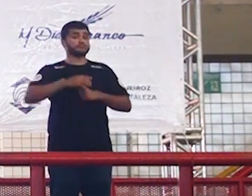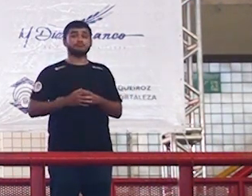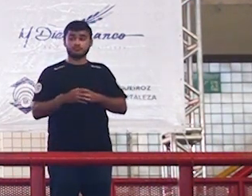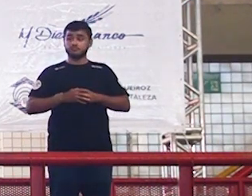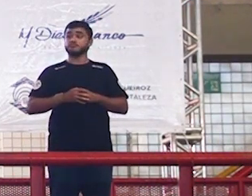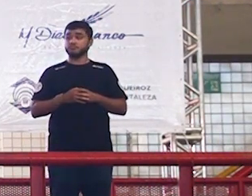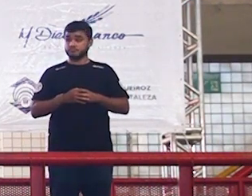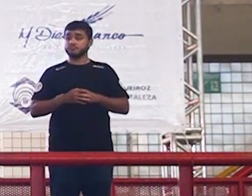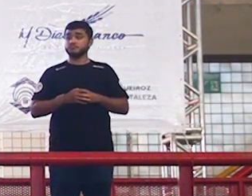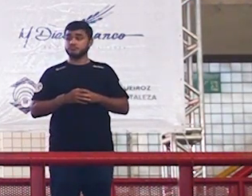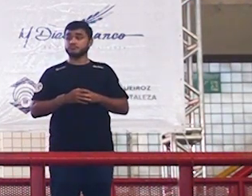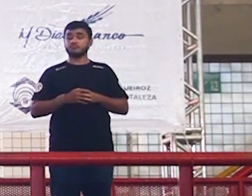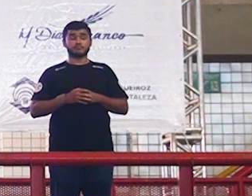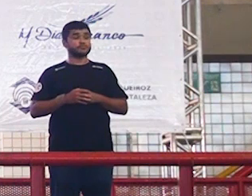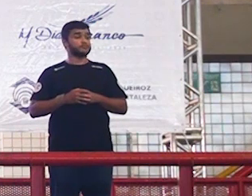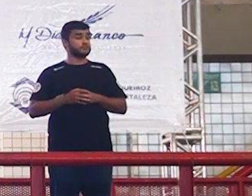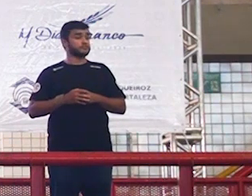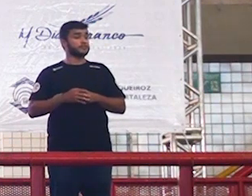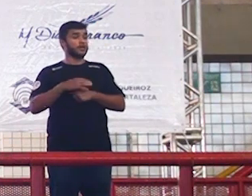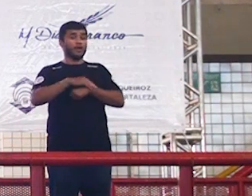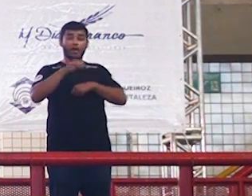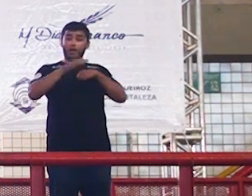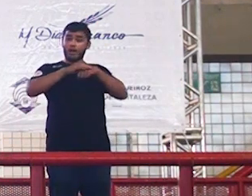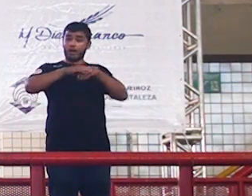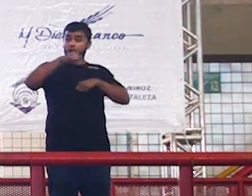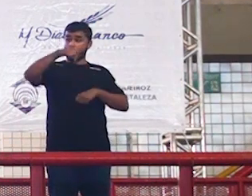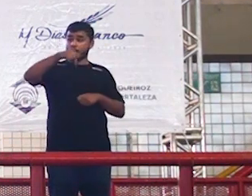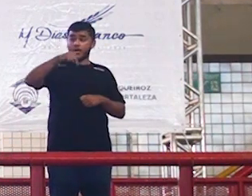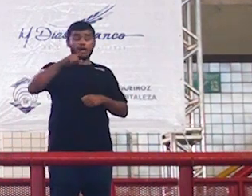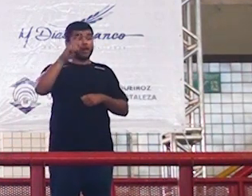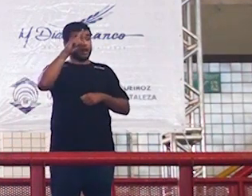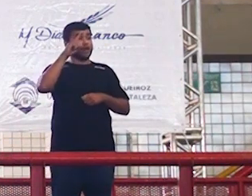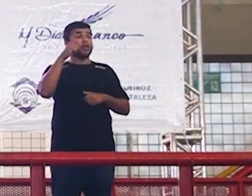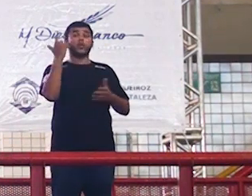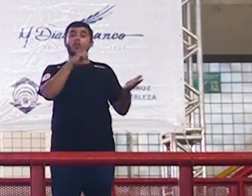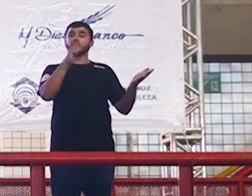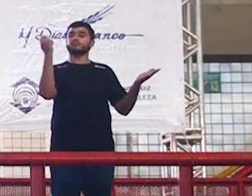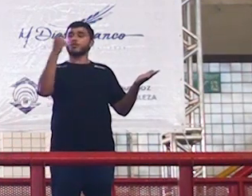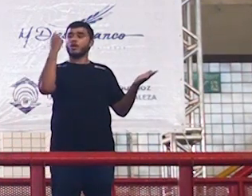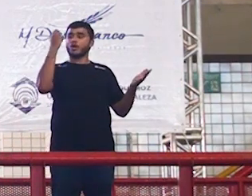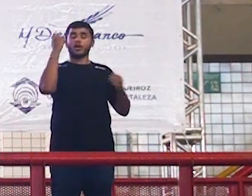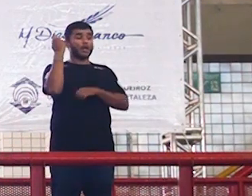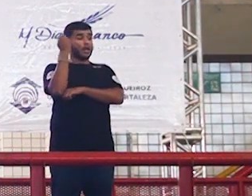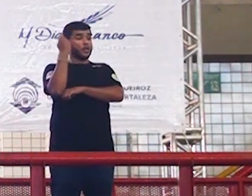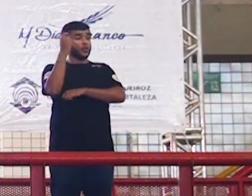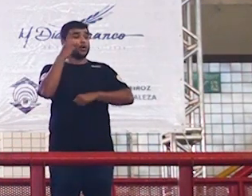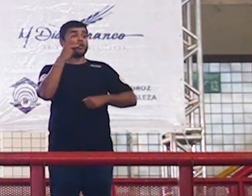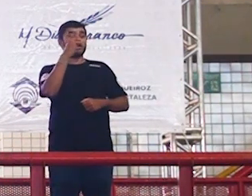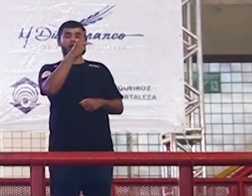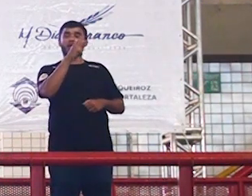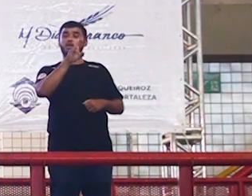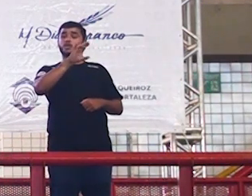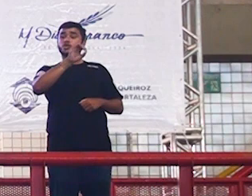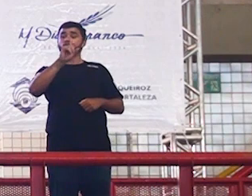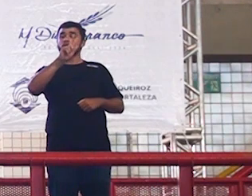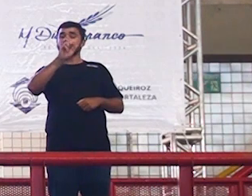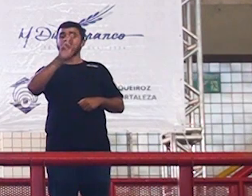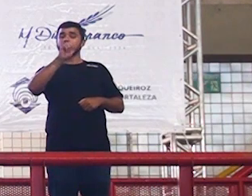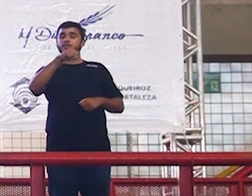Já está lá. Ele não passou no Ceará, mas a nota dele deu para passar a nota de corte na Federal do Rio Grande do